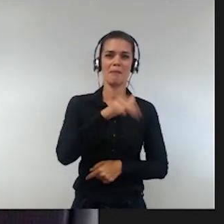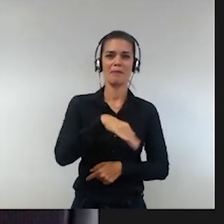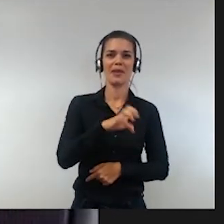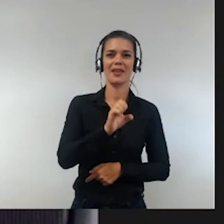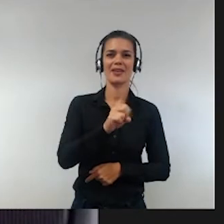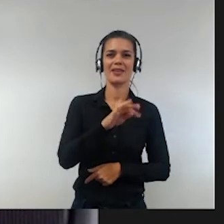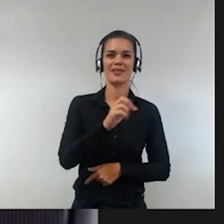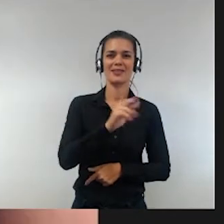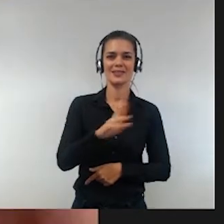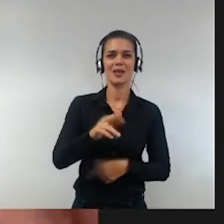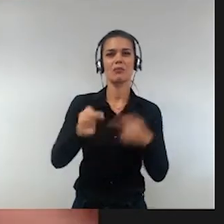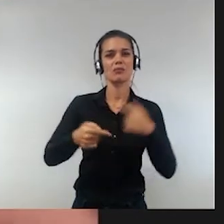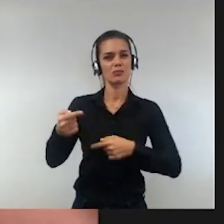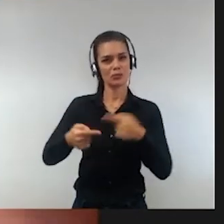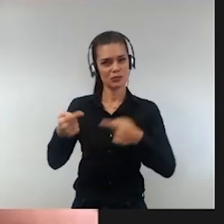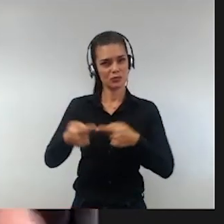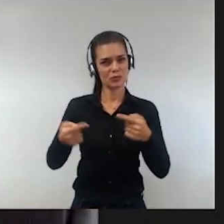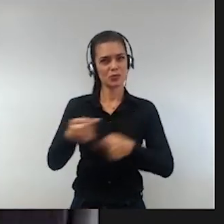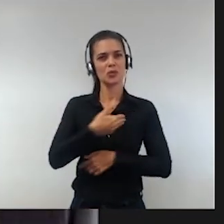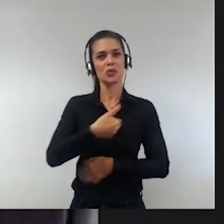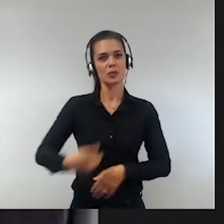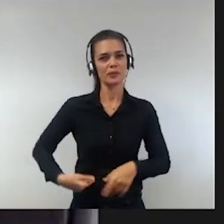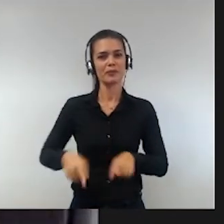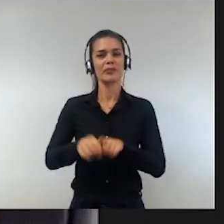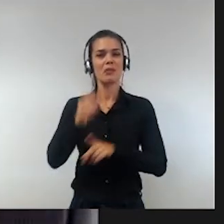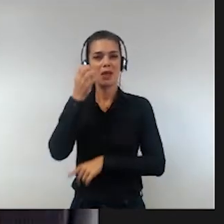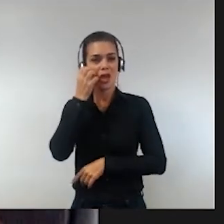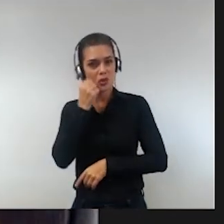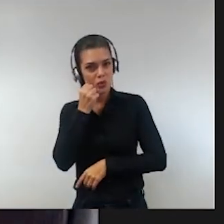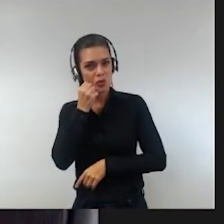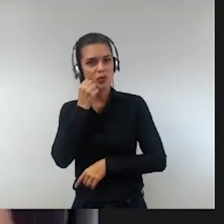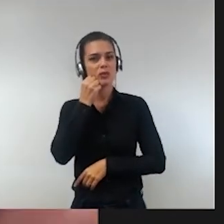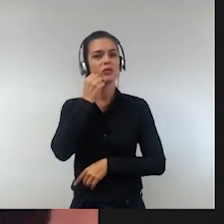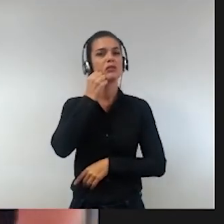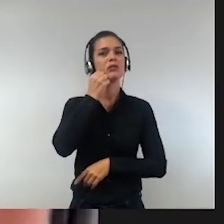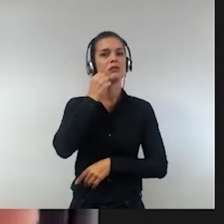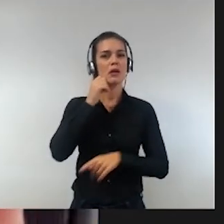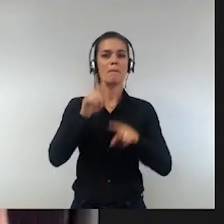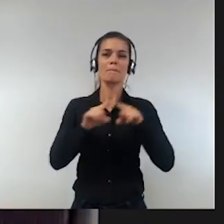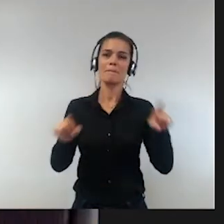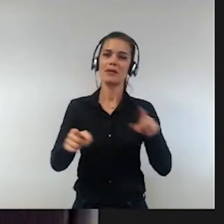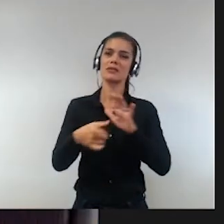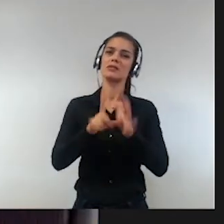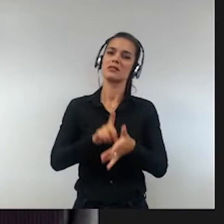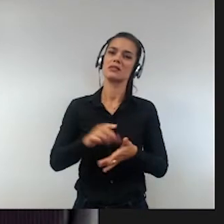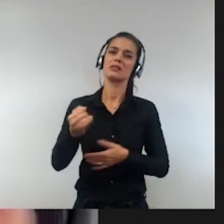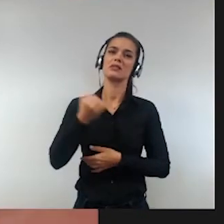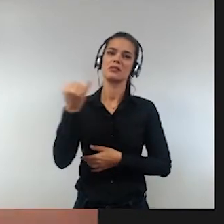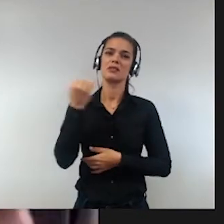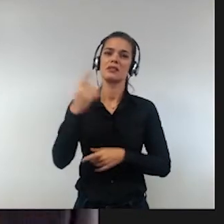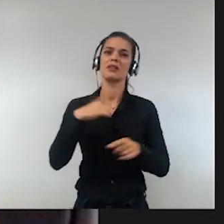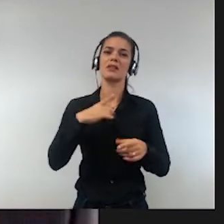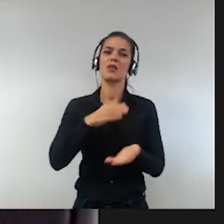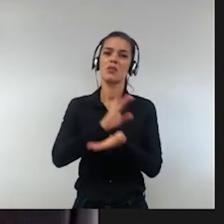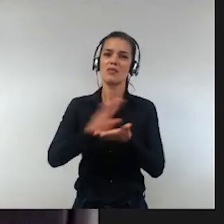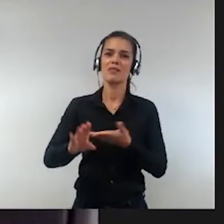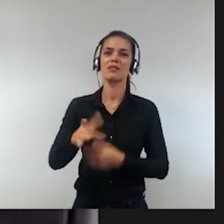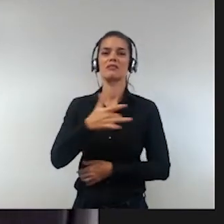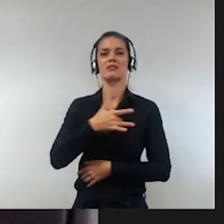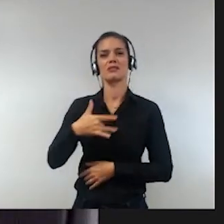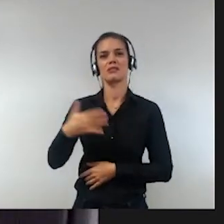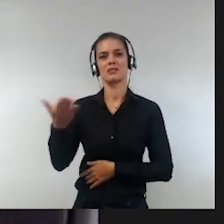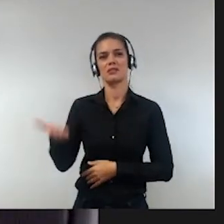discutir políticas públicas, discutir adoção, mas realizando o investimento